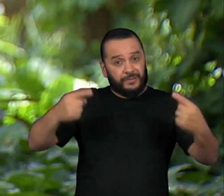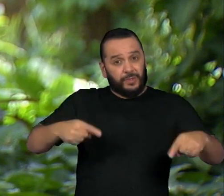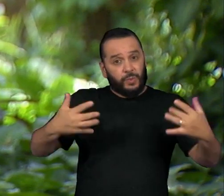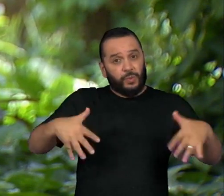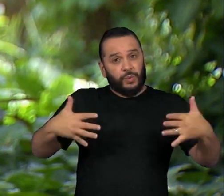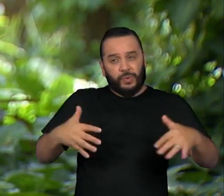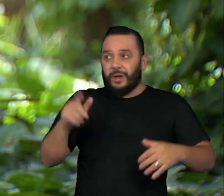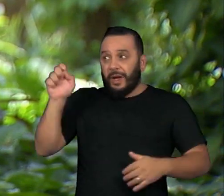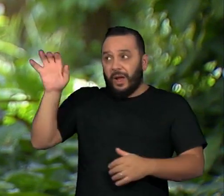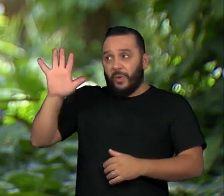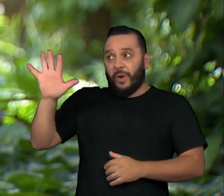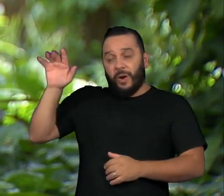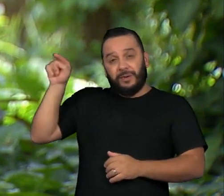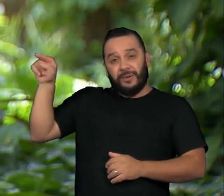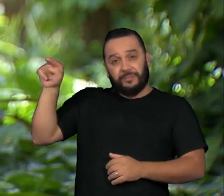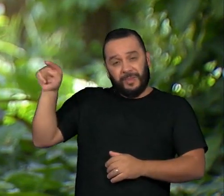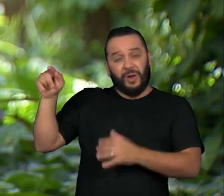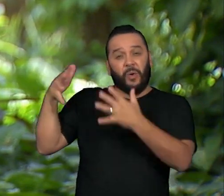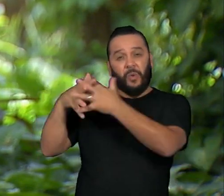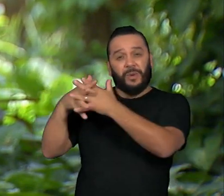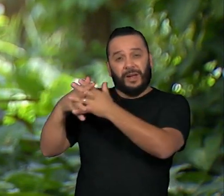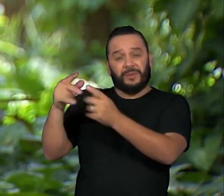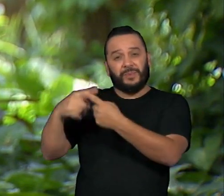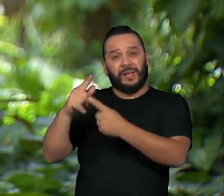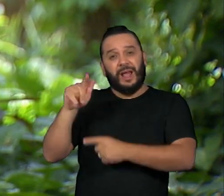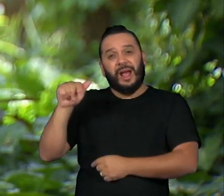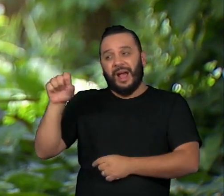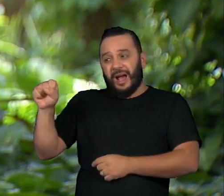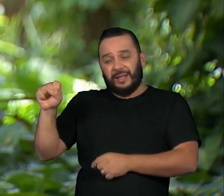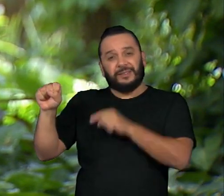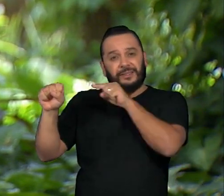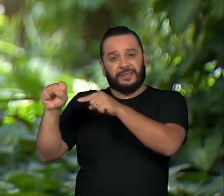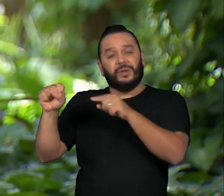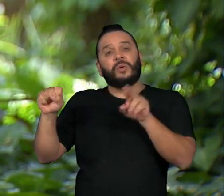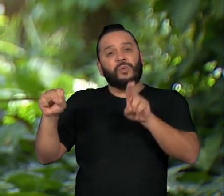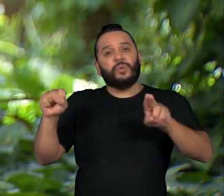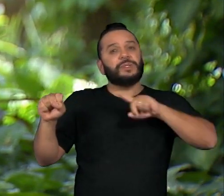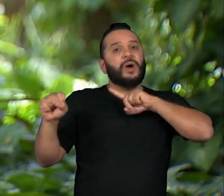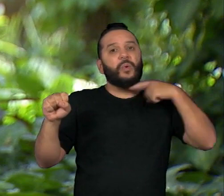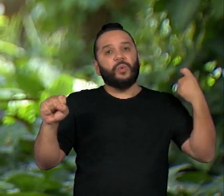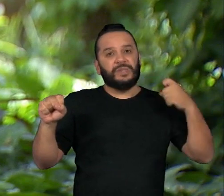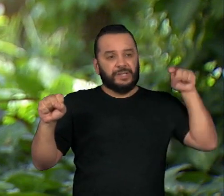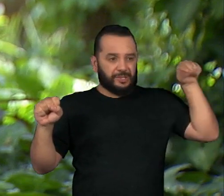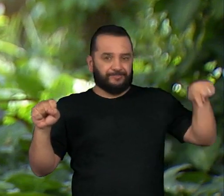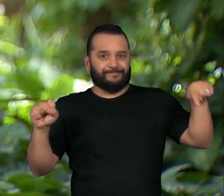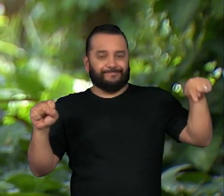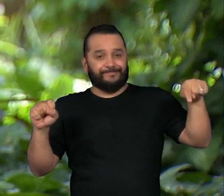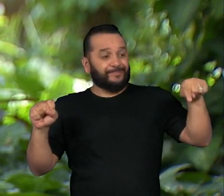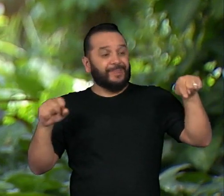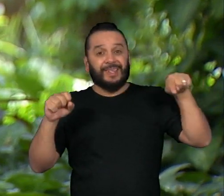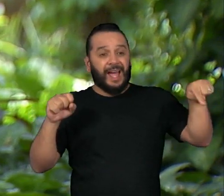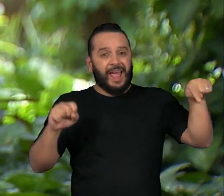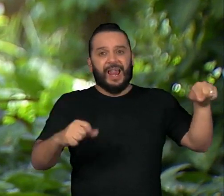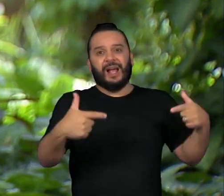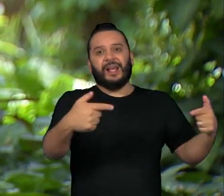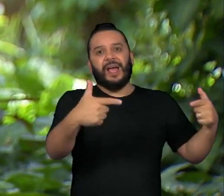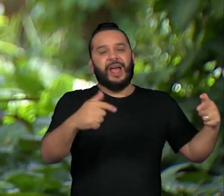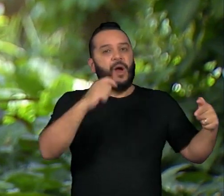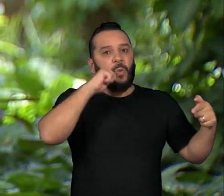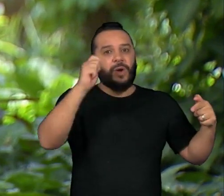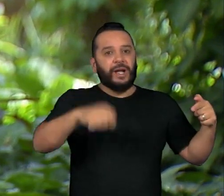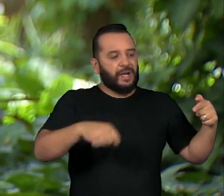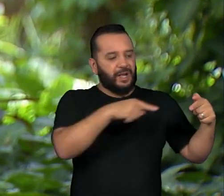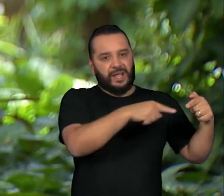países dependem do fornecimento de gás da Rússia, que desde que começou a guerra contra a Ucrânia, ameaça